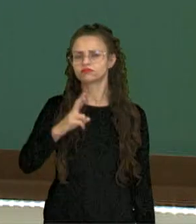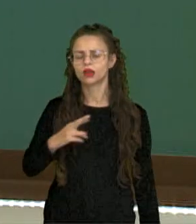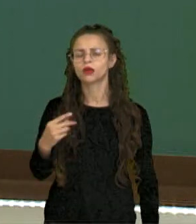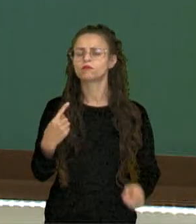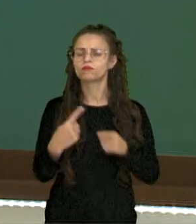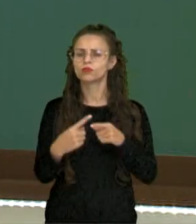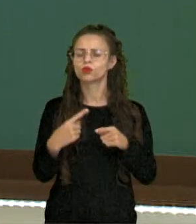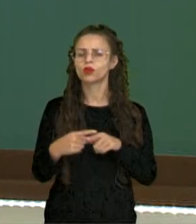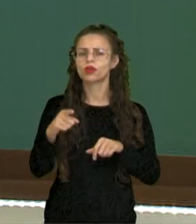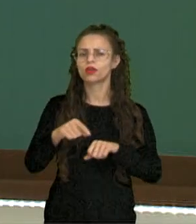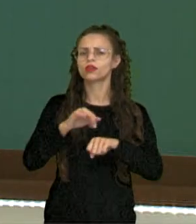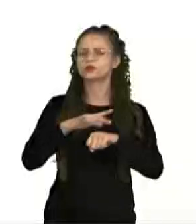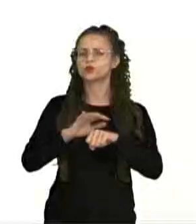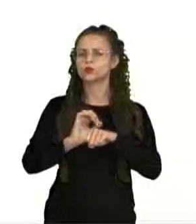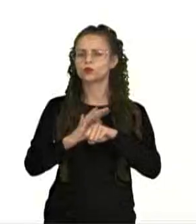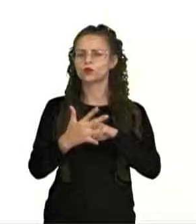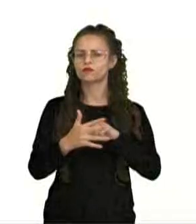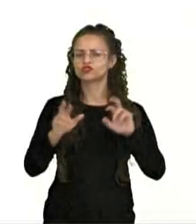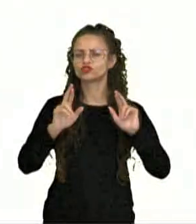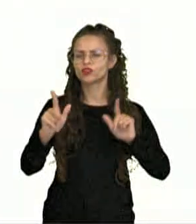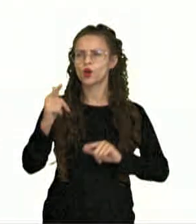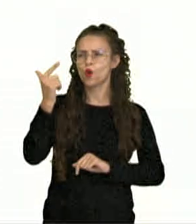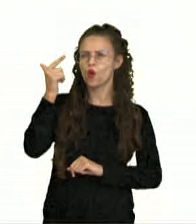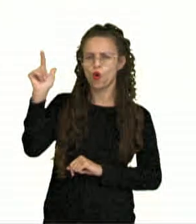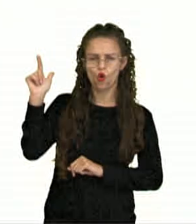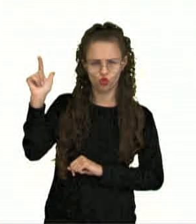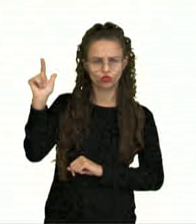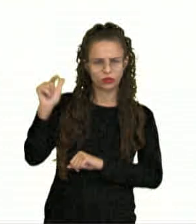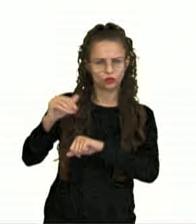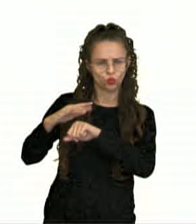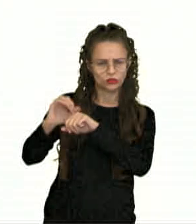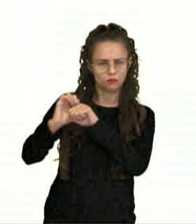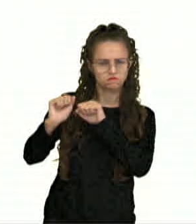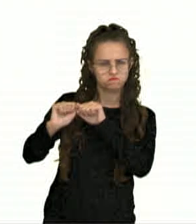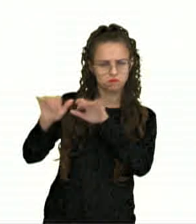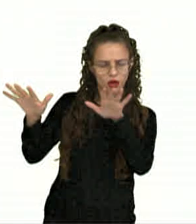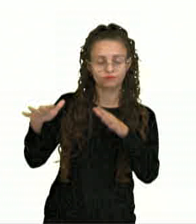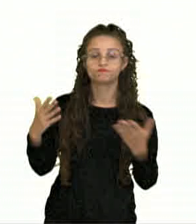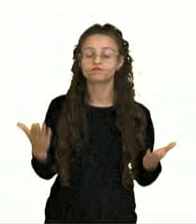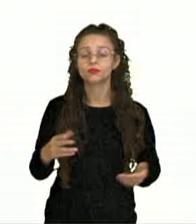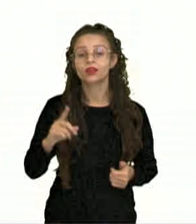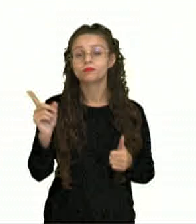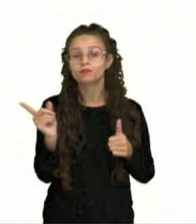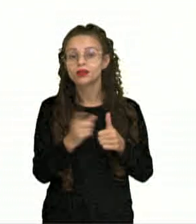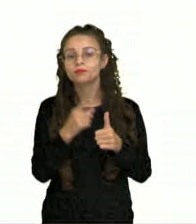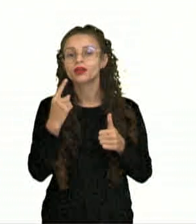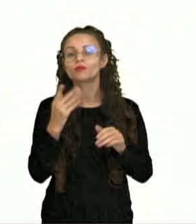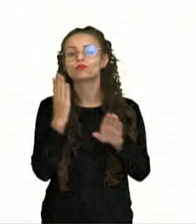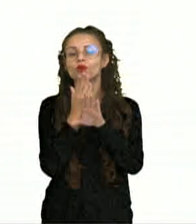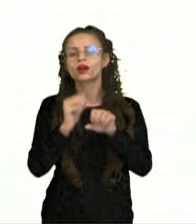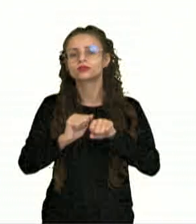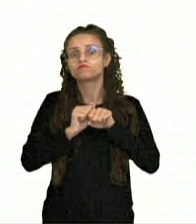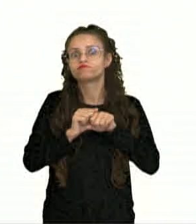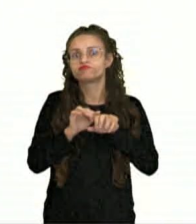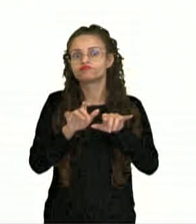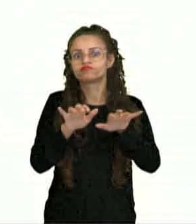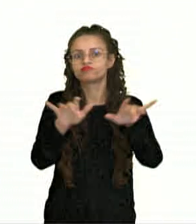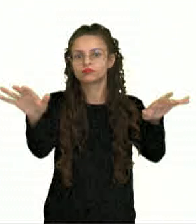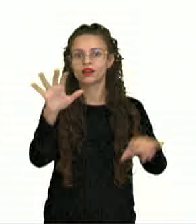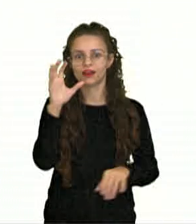é diferente essa epidemia. Então, aqui, primeira coisa, pela velocidade, o contágio do vírus. Em